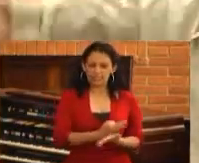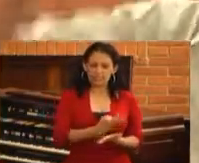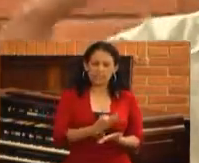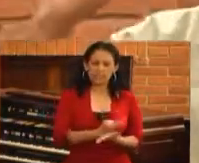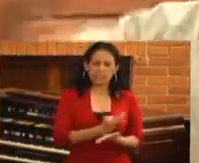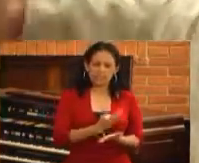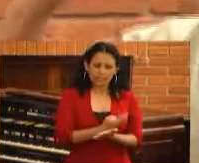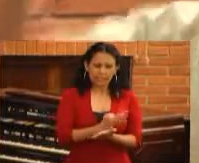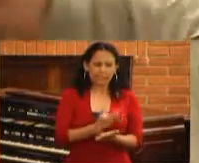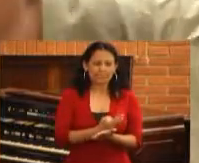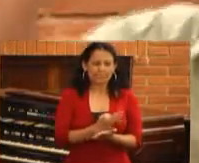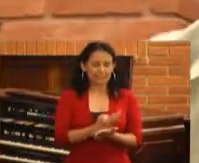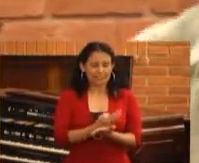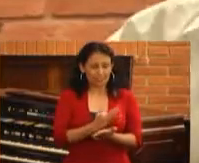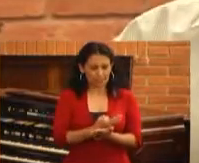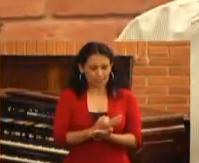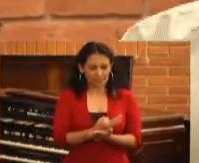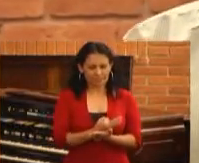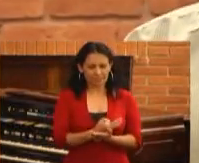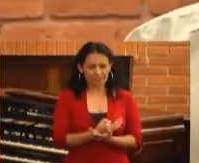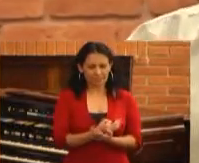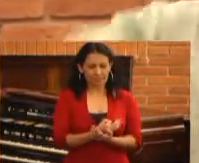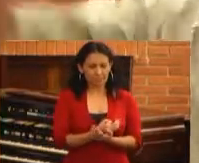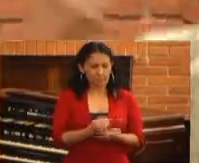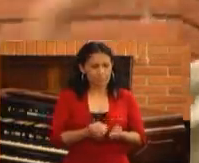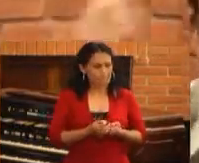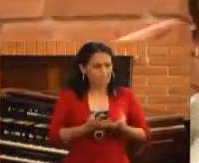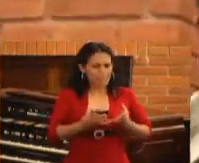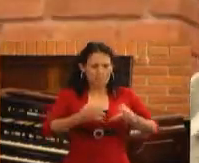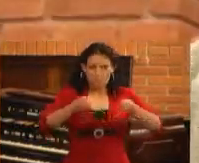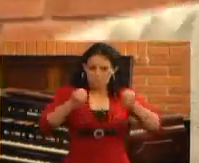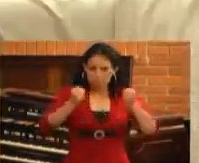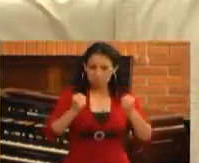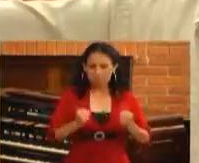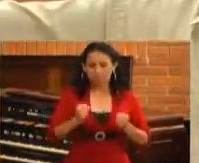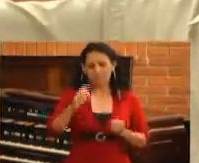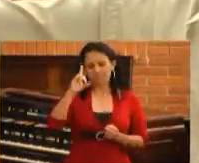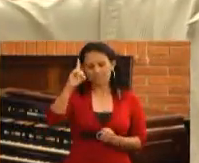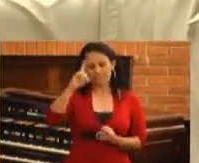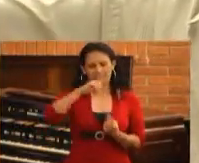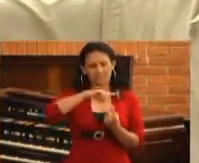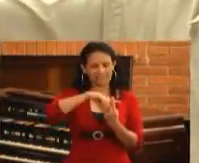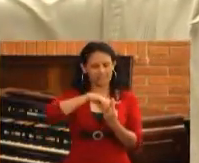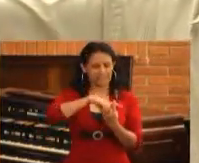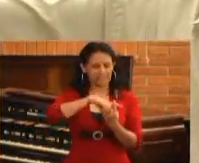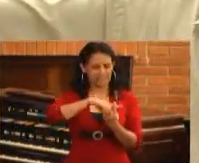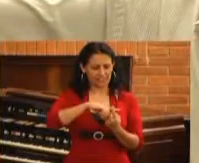Se há um lugar que houve poder na face da terra, poder de Deus foi na cruz.